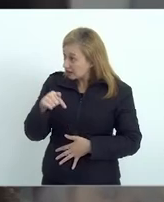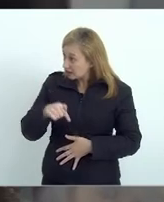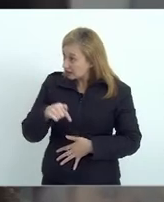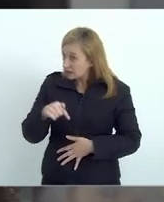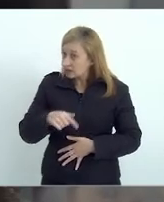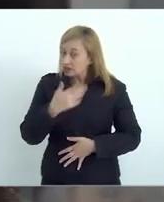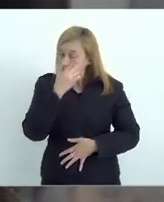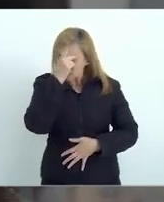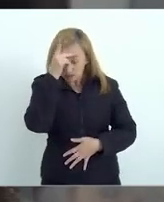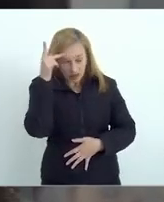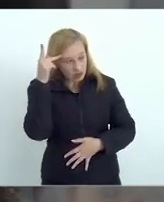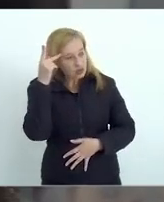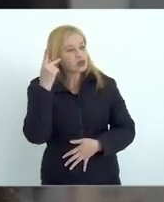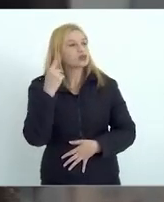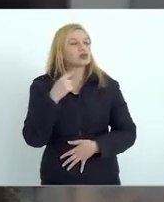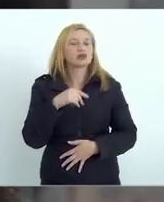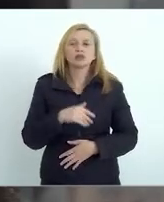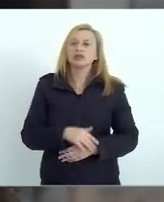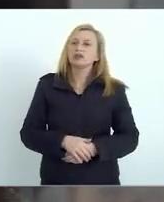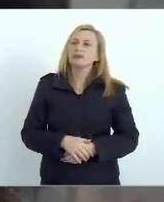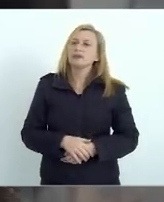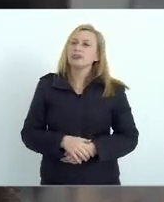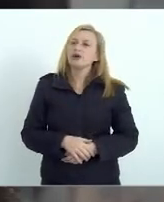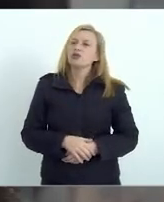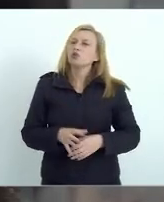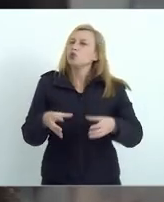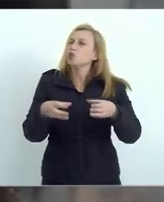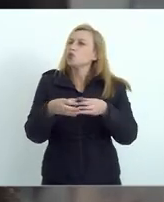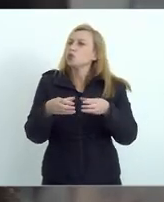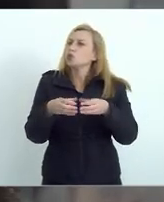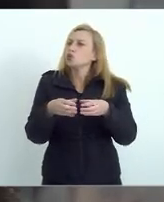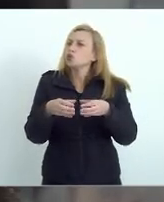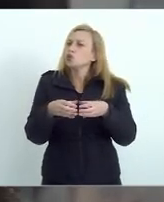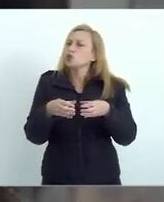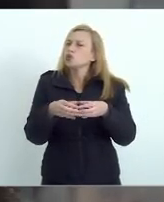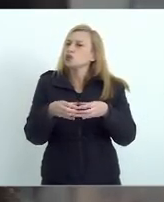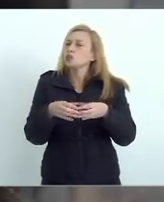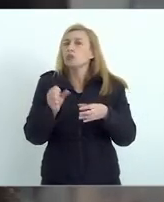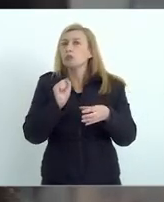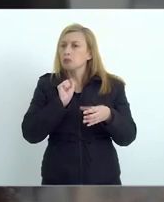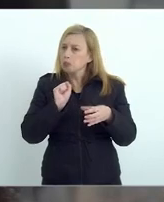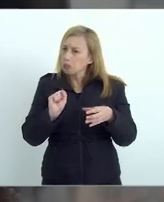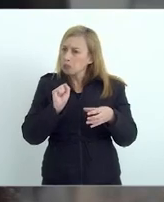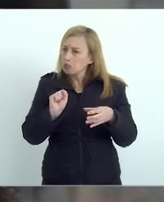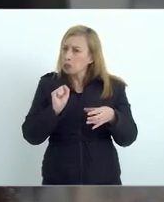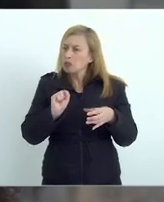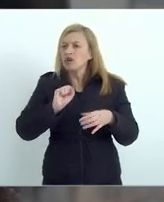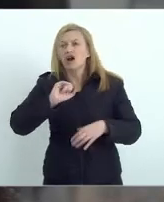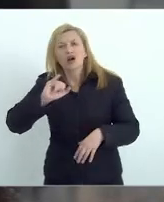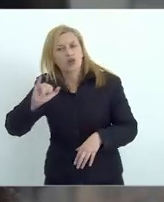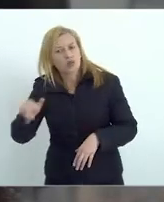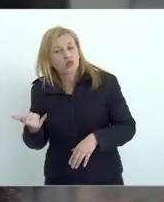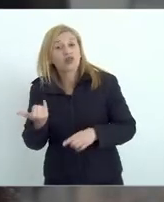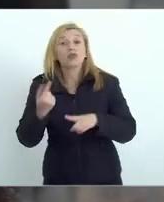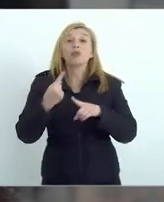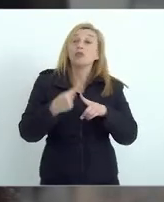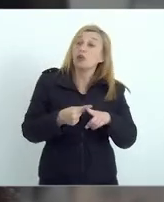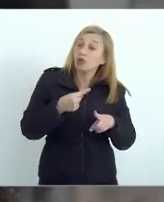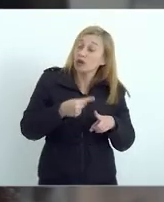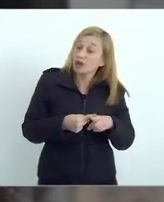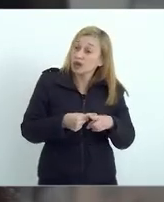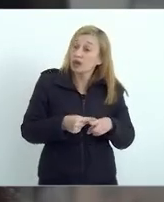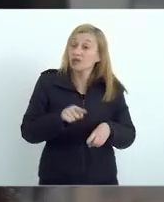essas pessoas para esses candidatos que um grupo poderia ser aproveitado por quê